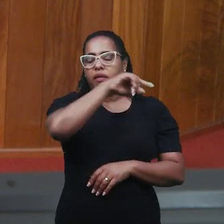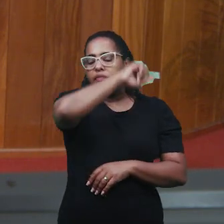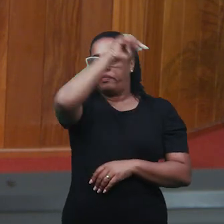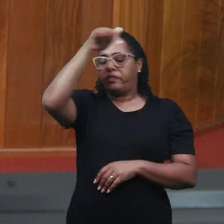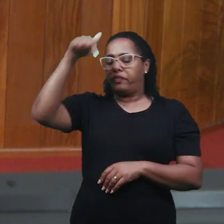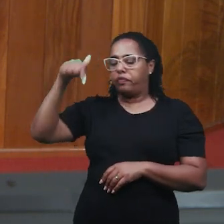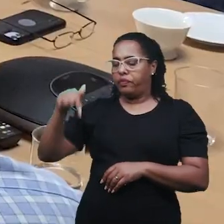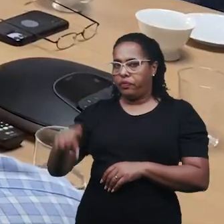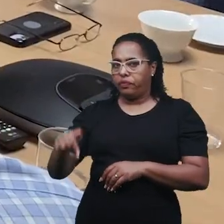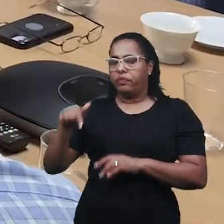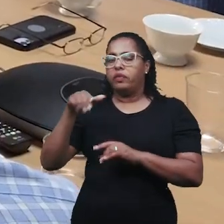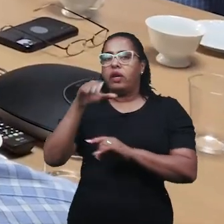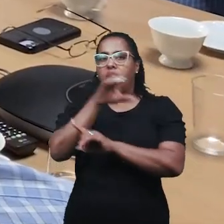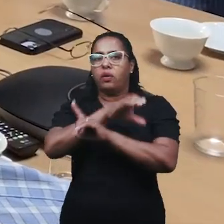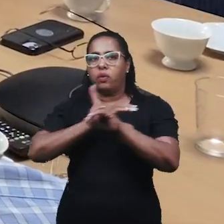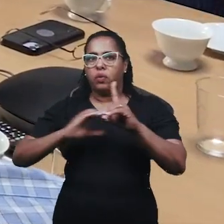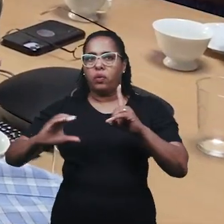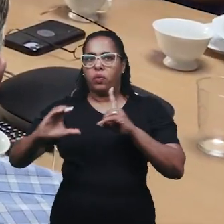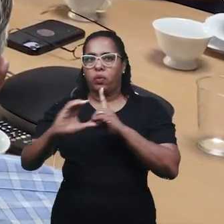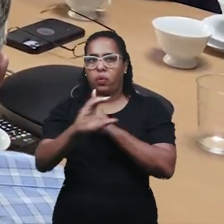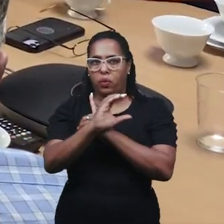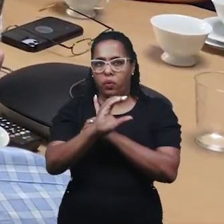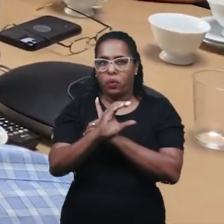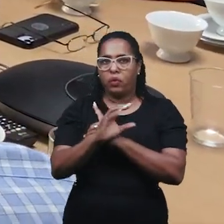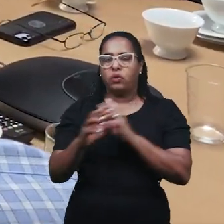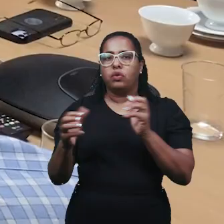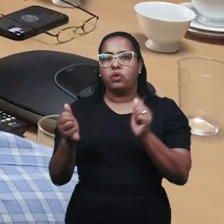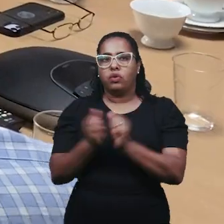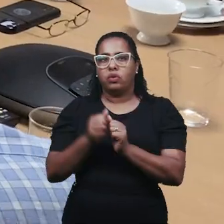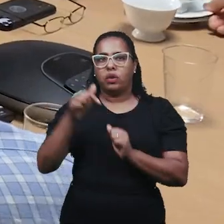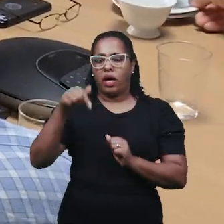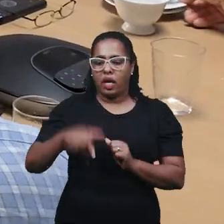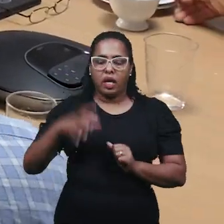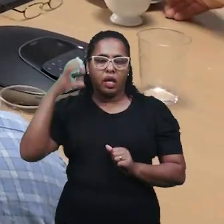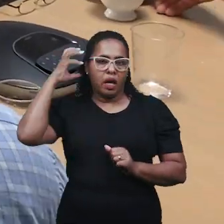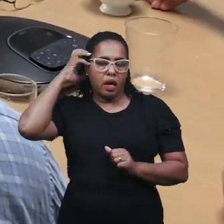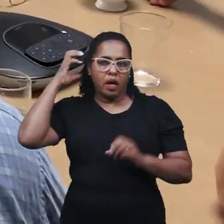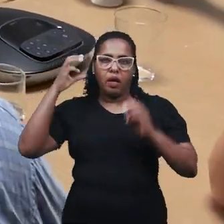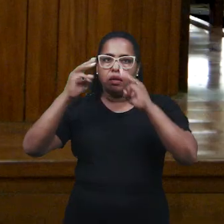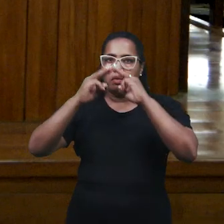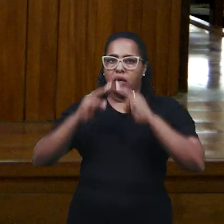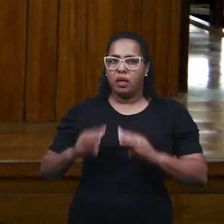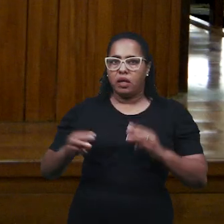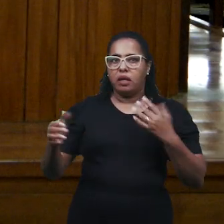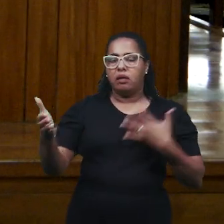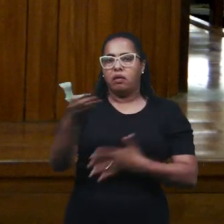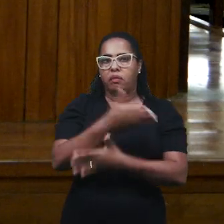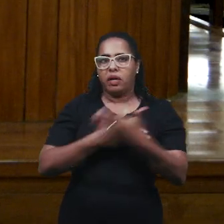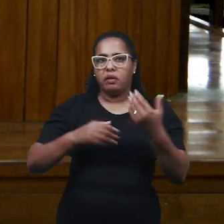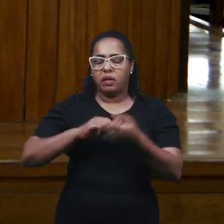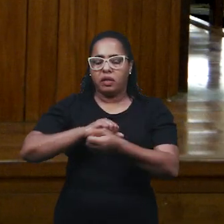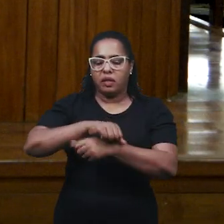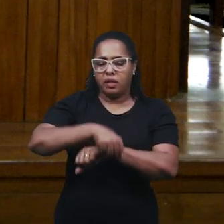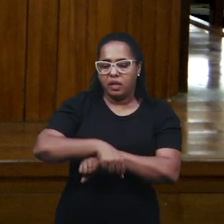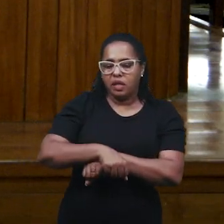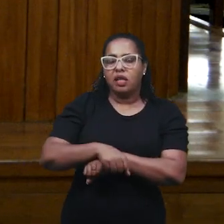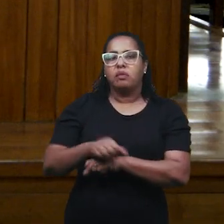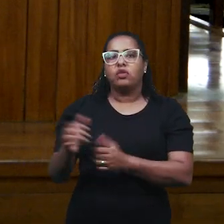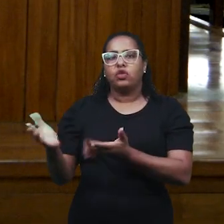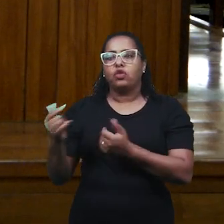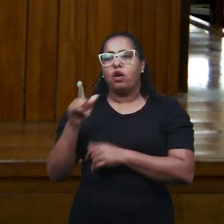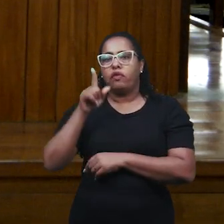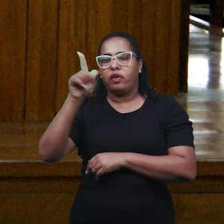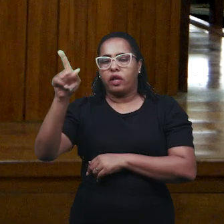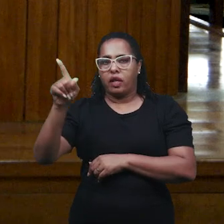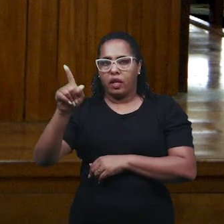desceram, participaram dos cultos, de alguns eventos aqui no Rádio Manaim, participaram do seminário dos jovens em Caracica,